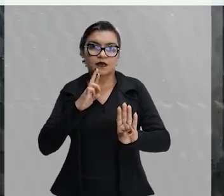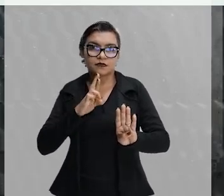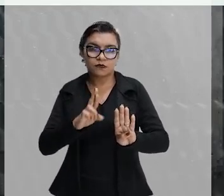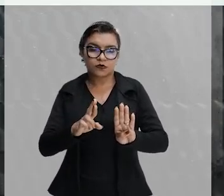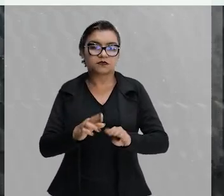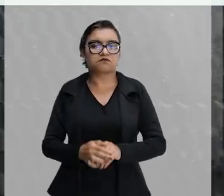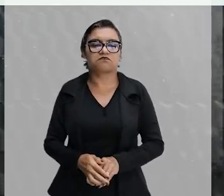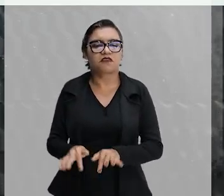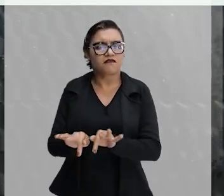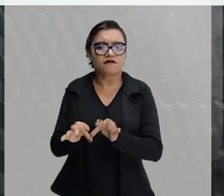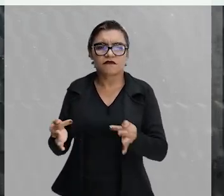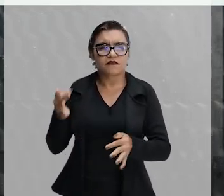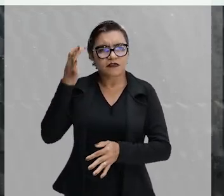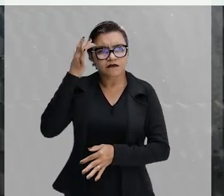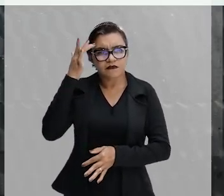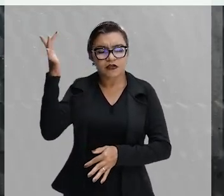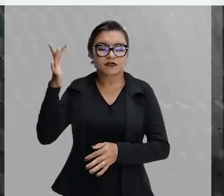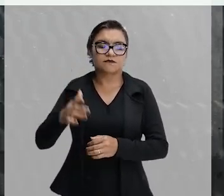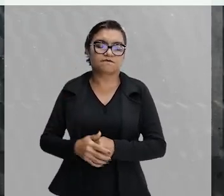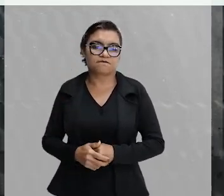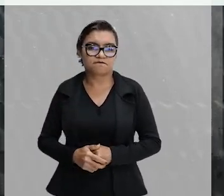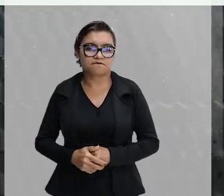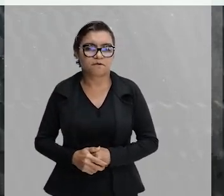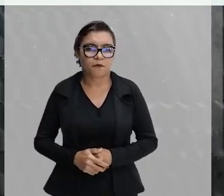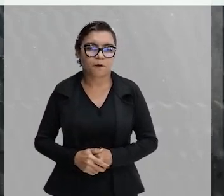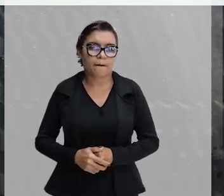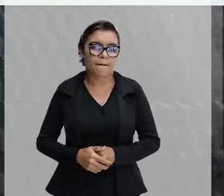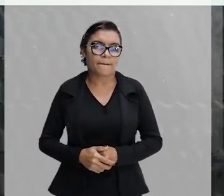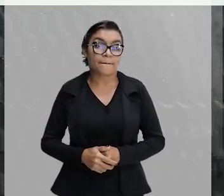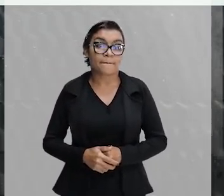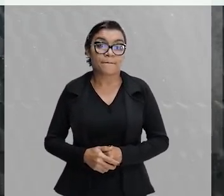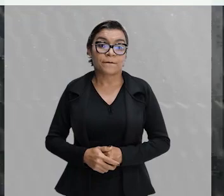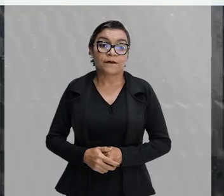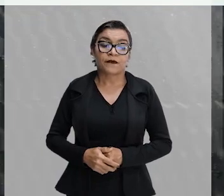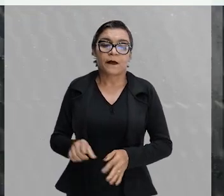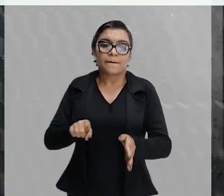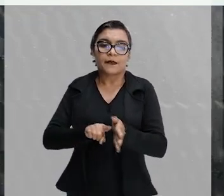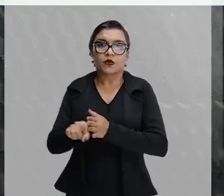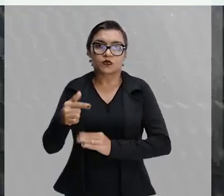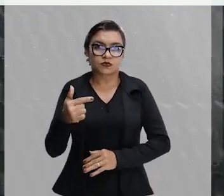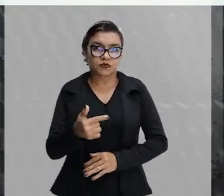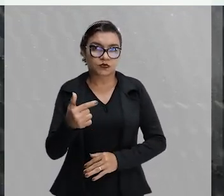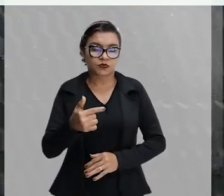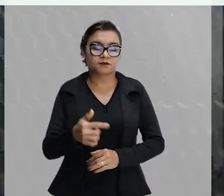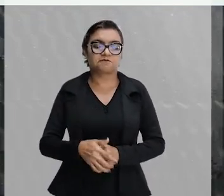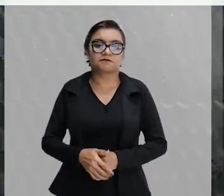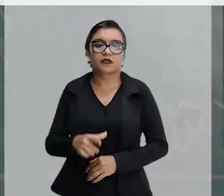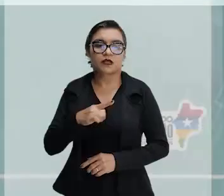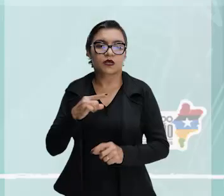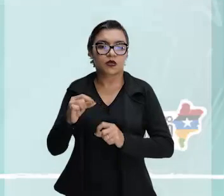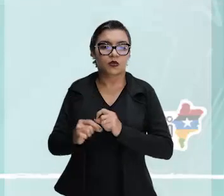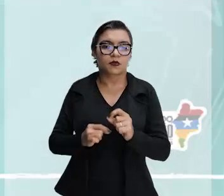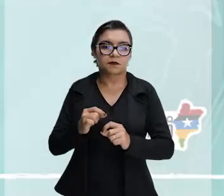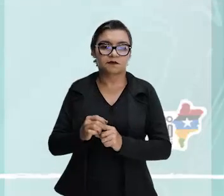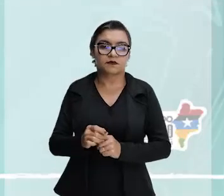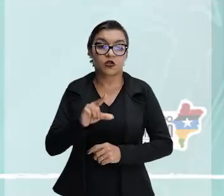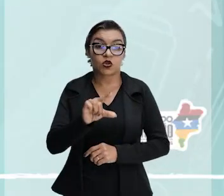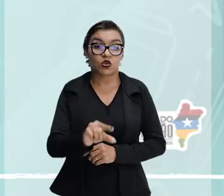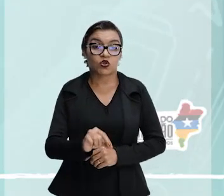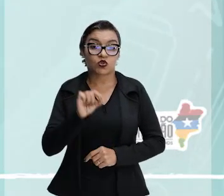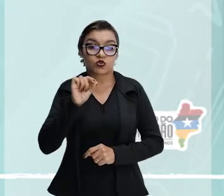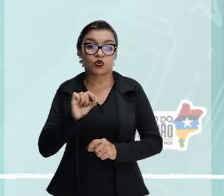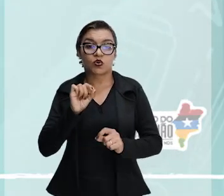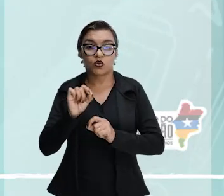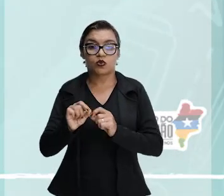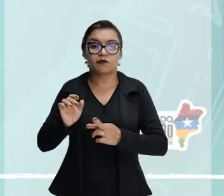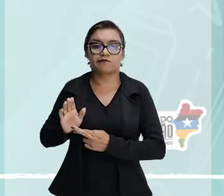muito simples, ok? Quanto ao entendimento. Já na questão 2, nós vamos ter o seguinte. Marque a alternativa